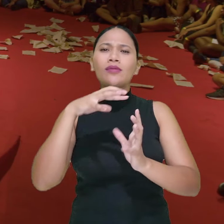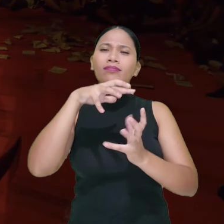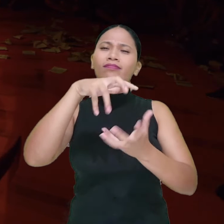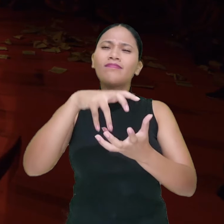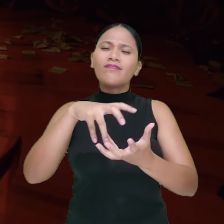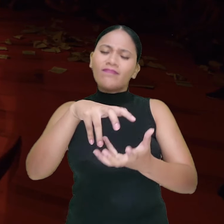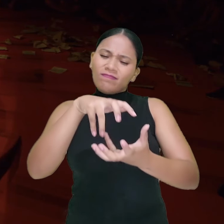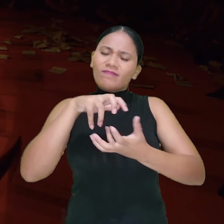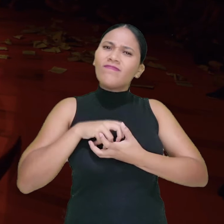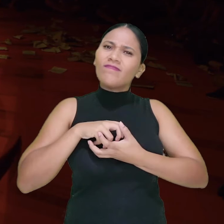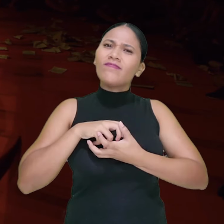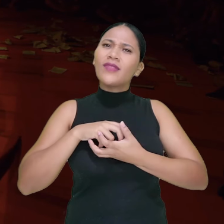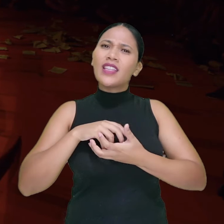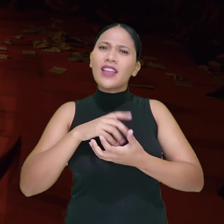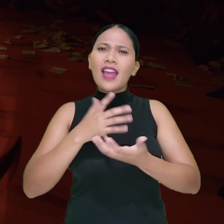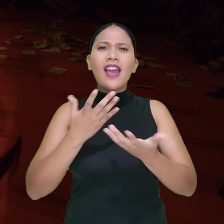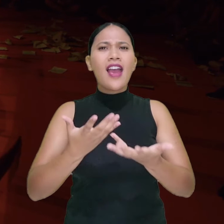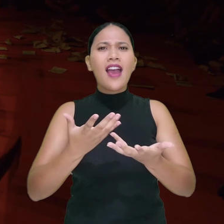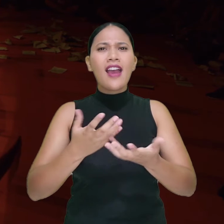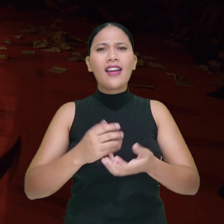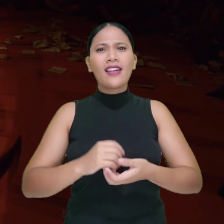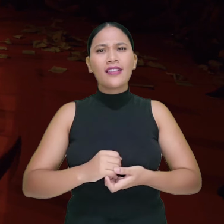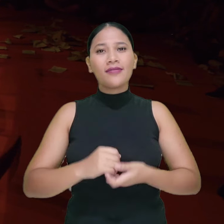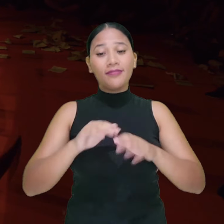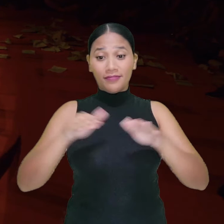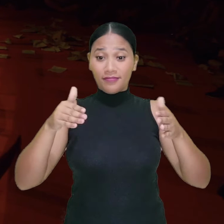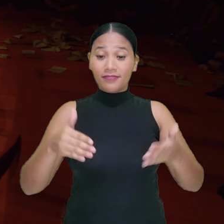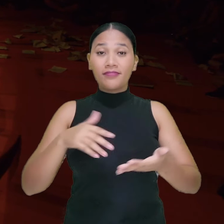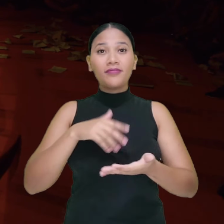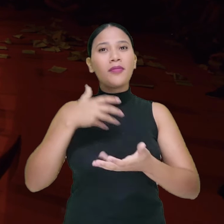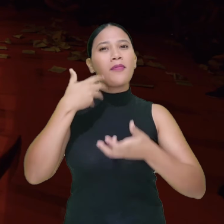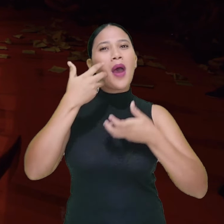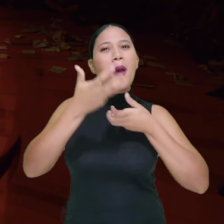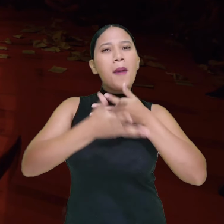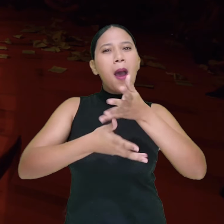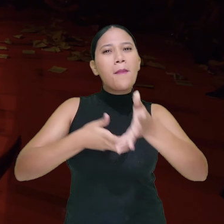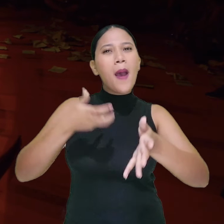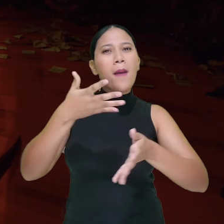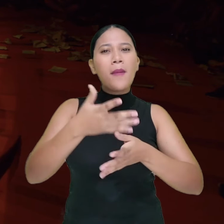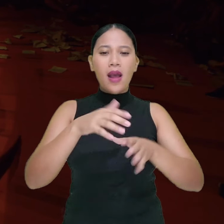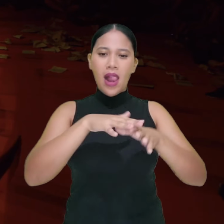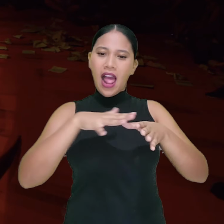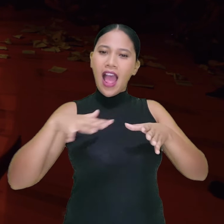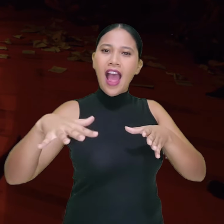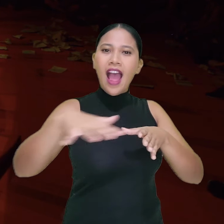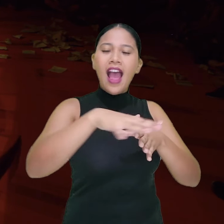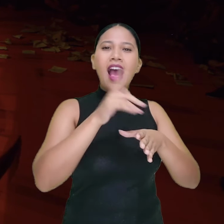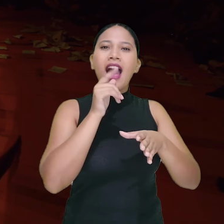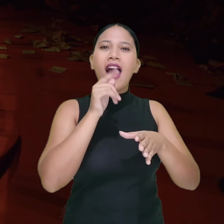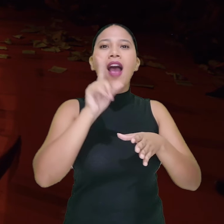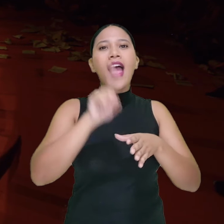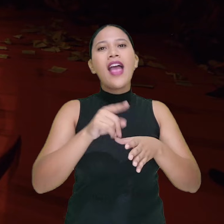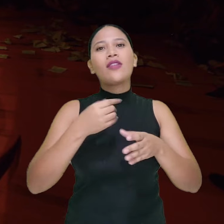lugar de encontrar esse planeta, de encontrar o centro desse planeta. E o palco, com o seu lago, é